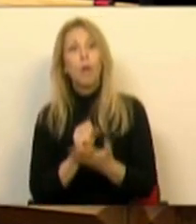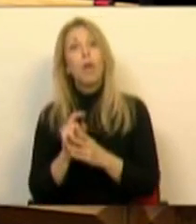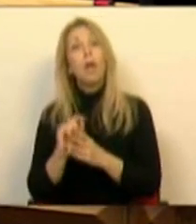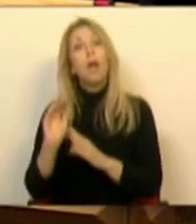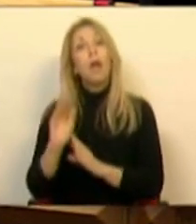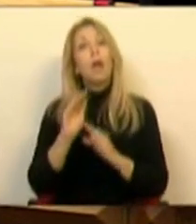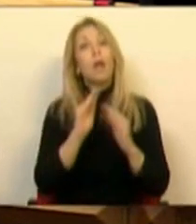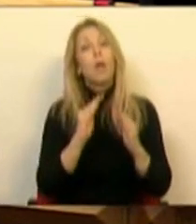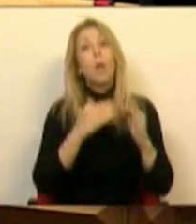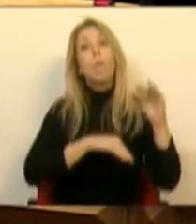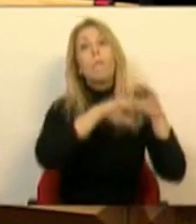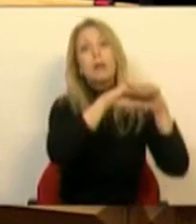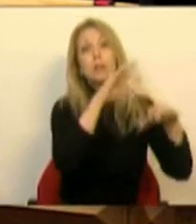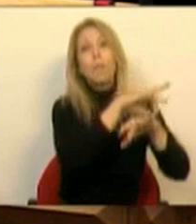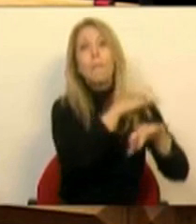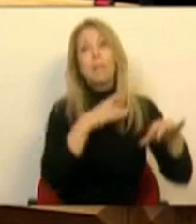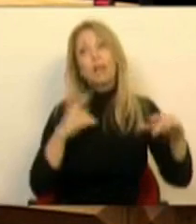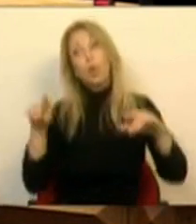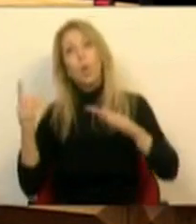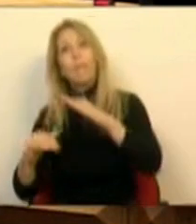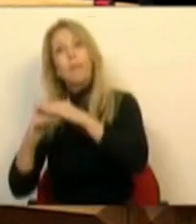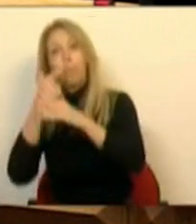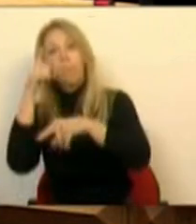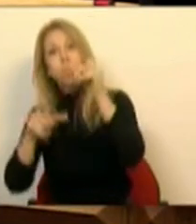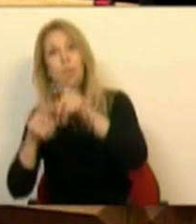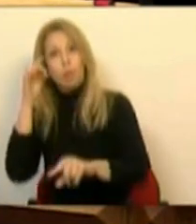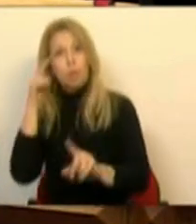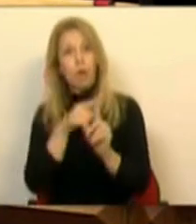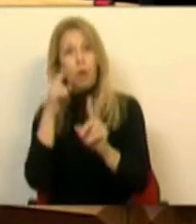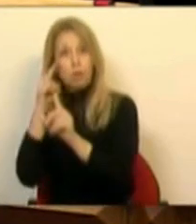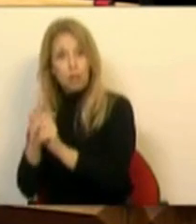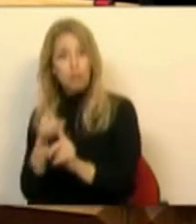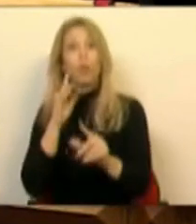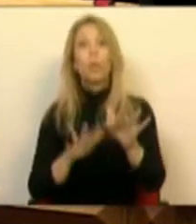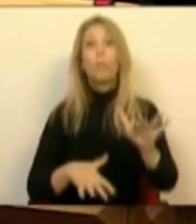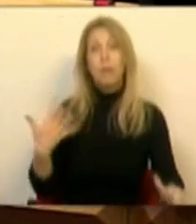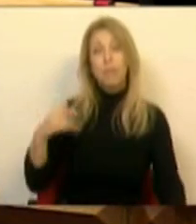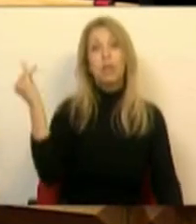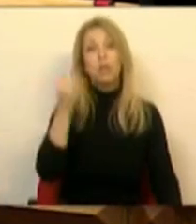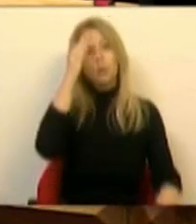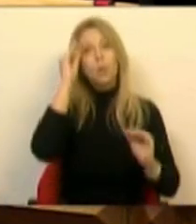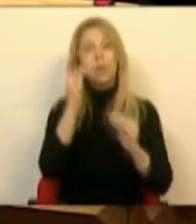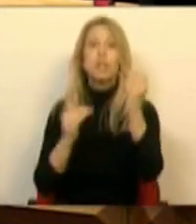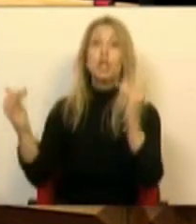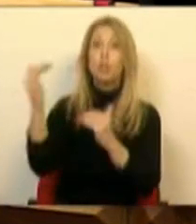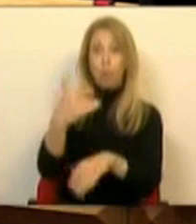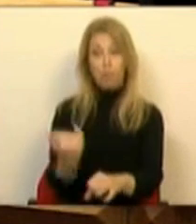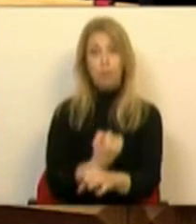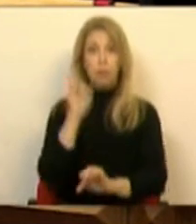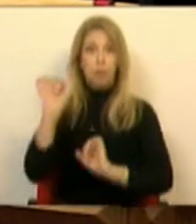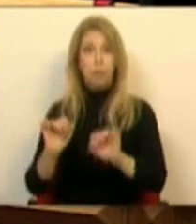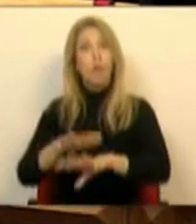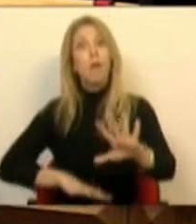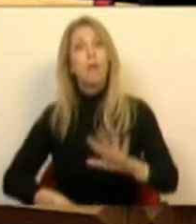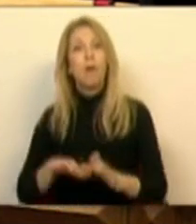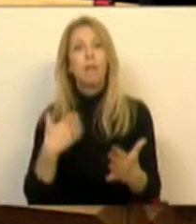e noutro os utentes. Tem o Parlamento, tem as instituições de ensino superior que fazer o seu papel para permitir